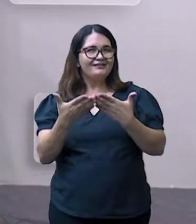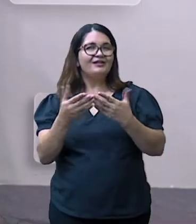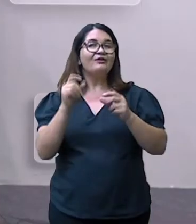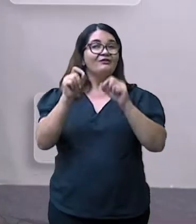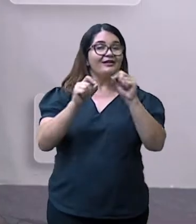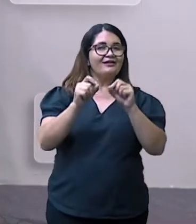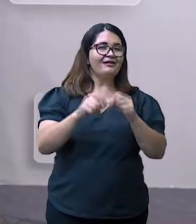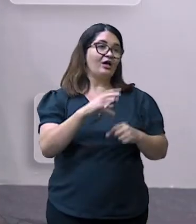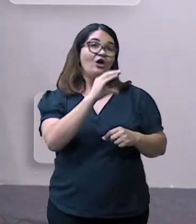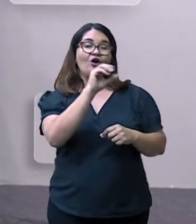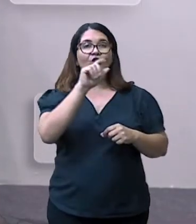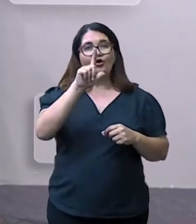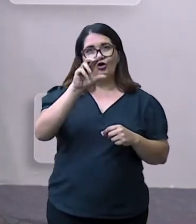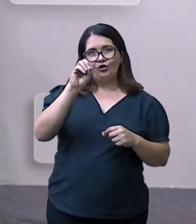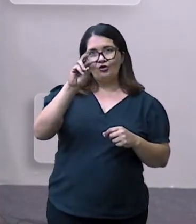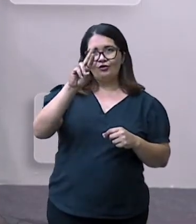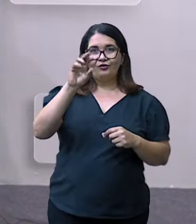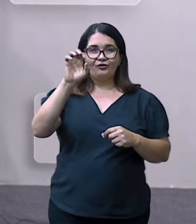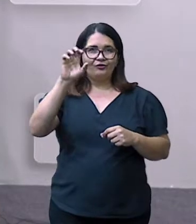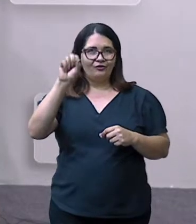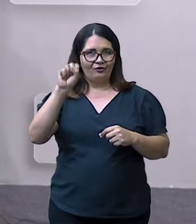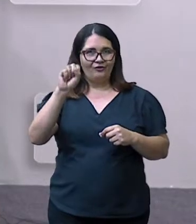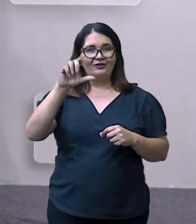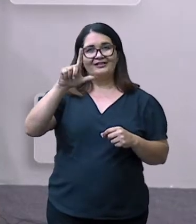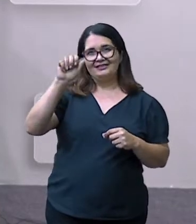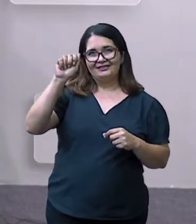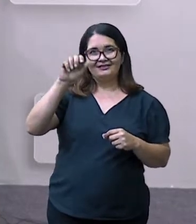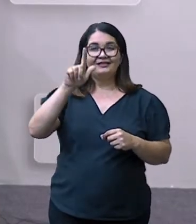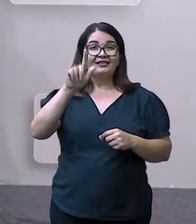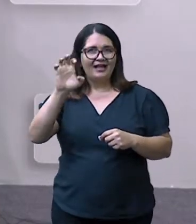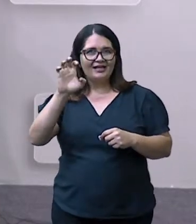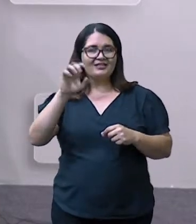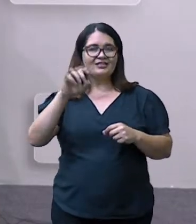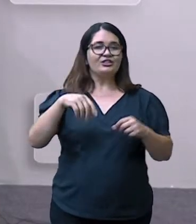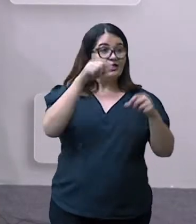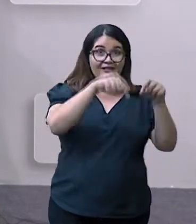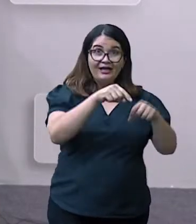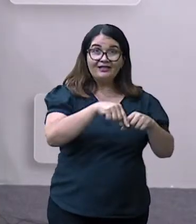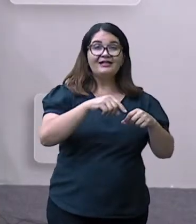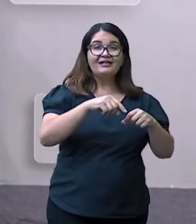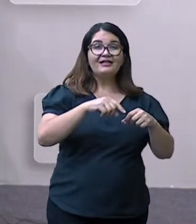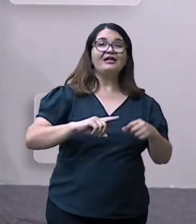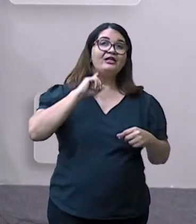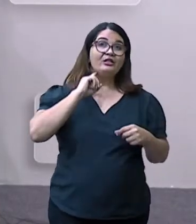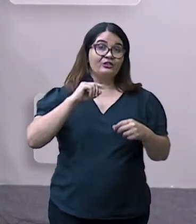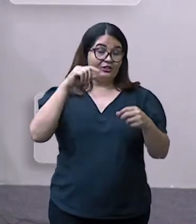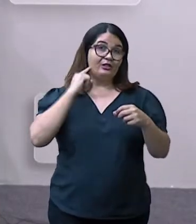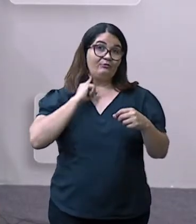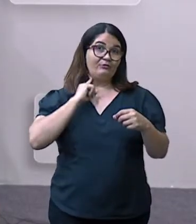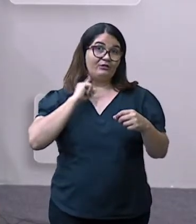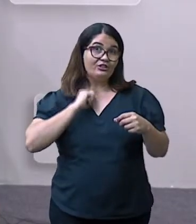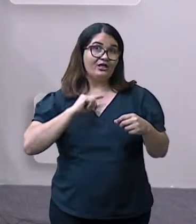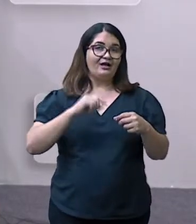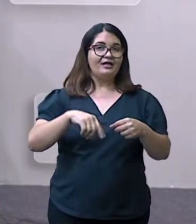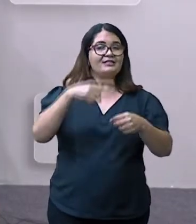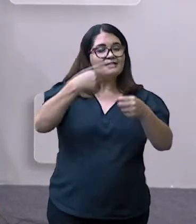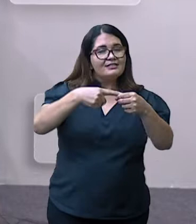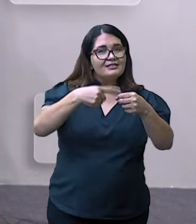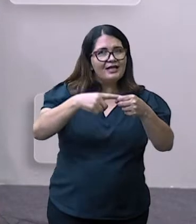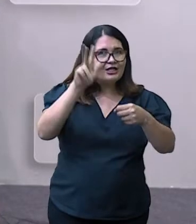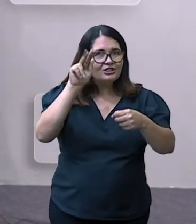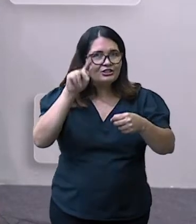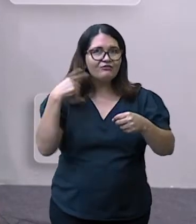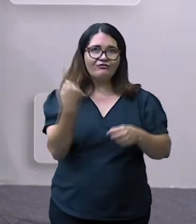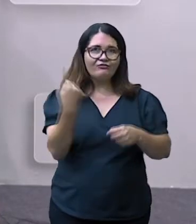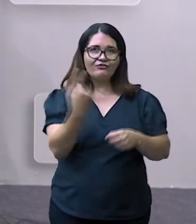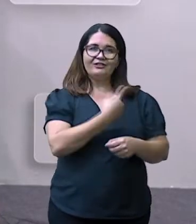que Clóris Dias de Andrade Lage, valadarense, multitalentosa. Sua arte